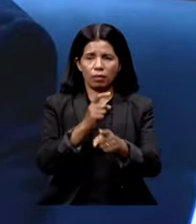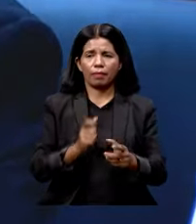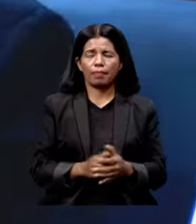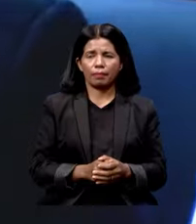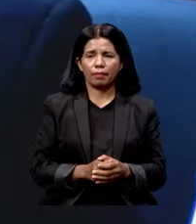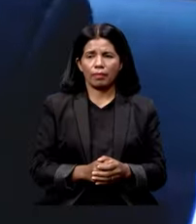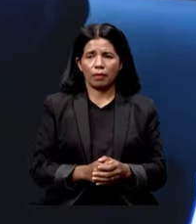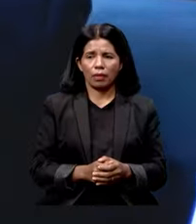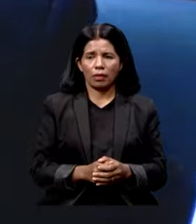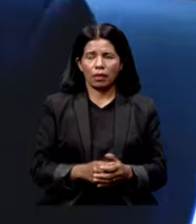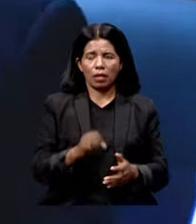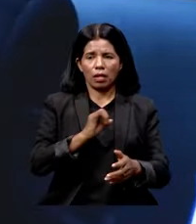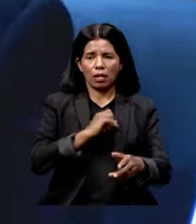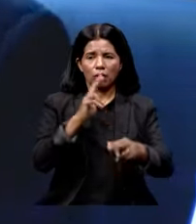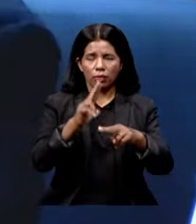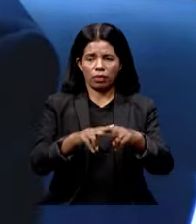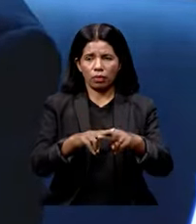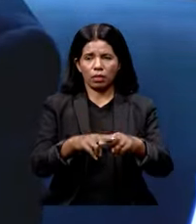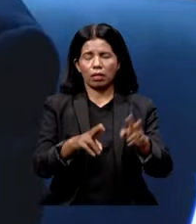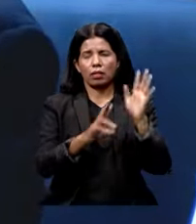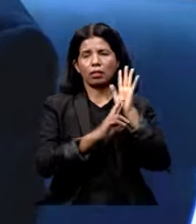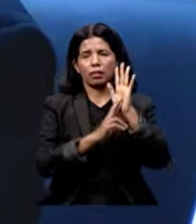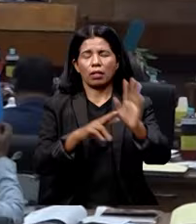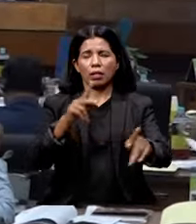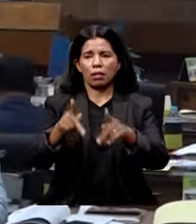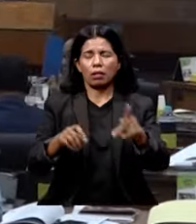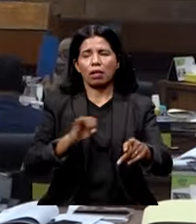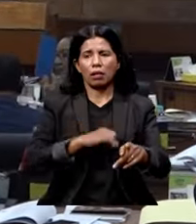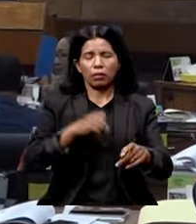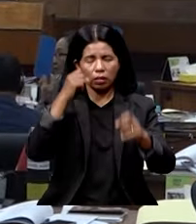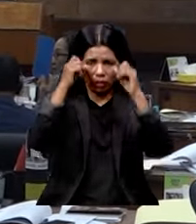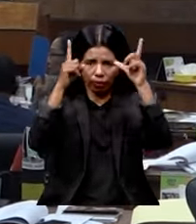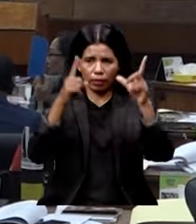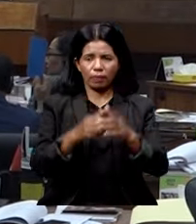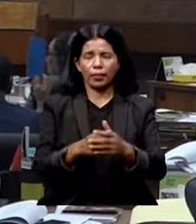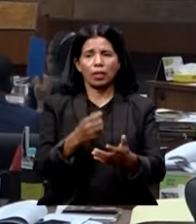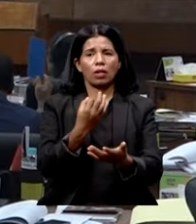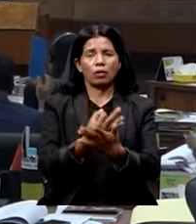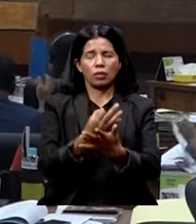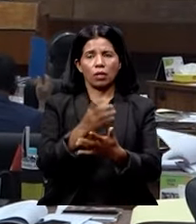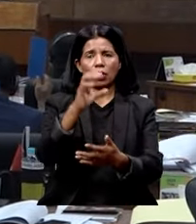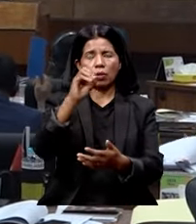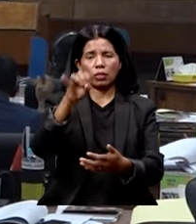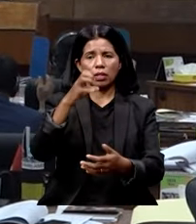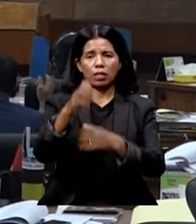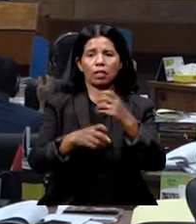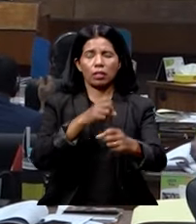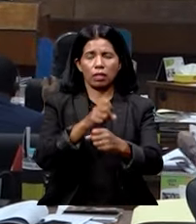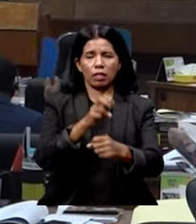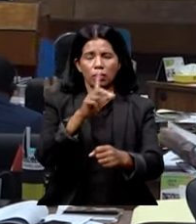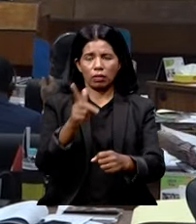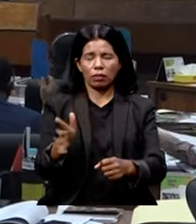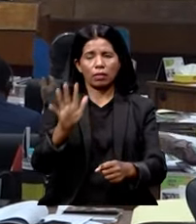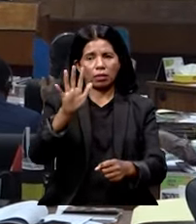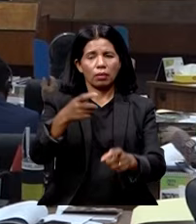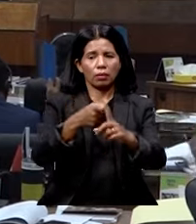ngosa oi hau tur hesar ia nei hesar representante povo hau admira. Mas que no Neo Semenzio do Estado tinha rico um rural em Lima, o se